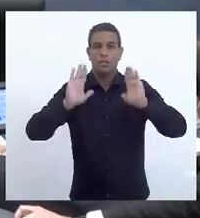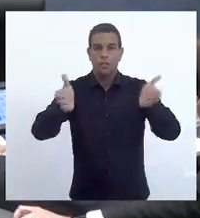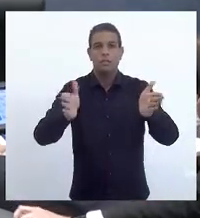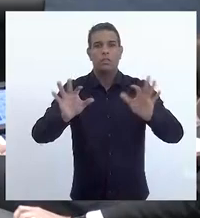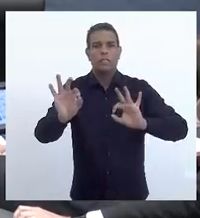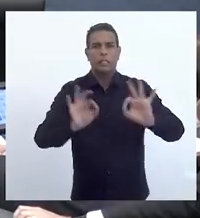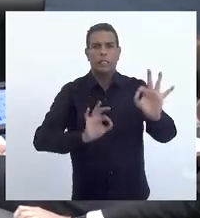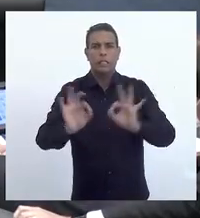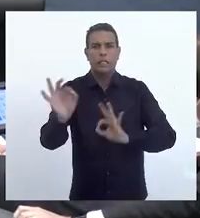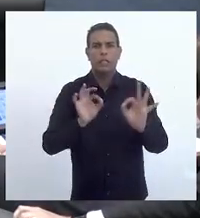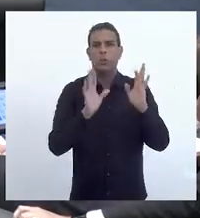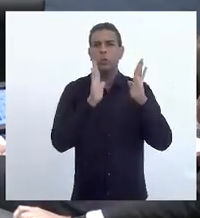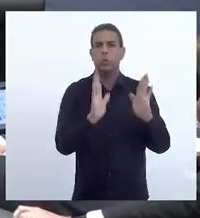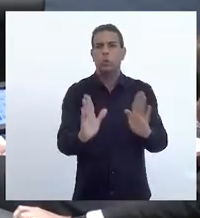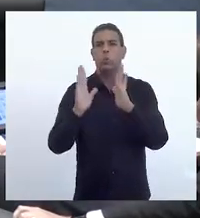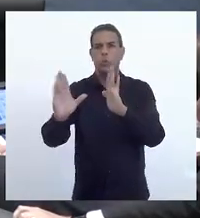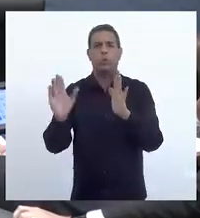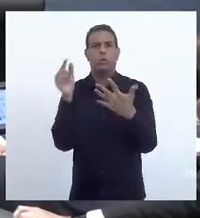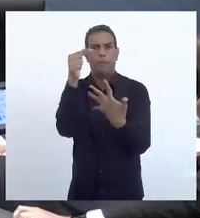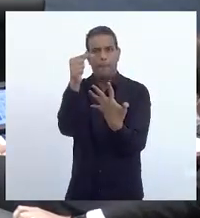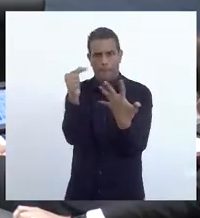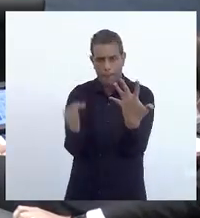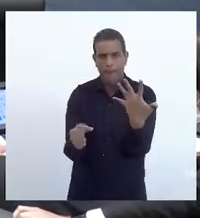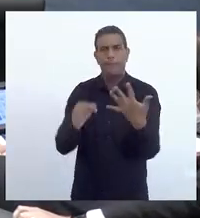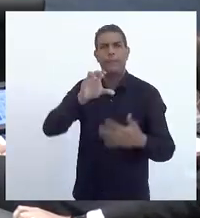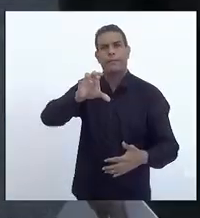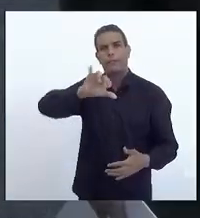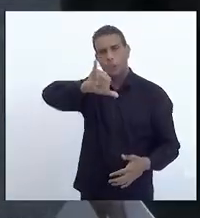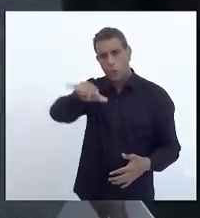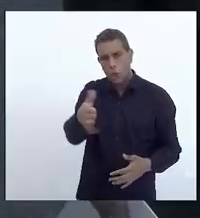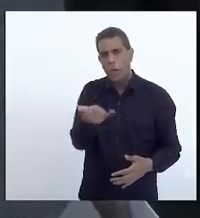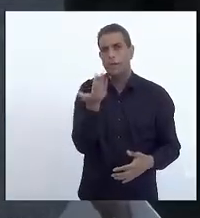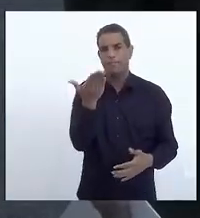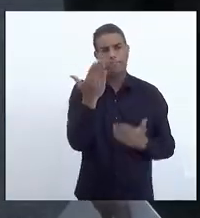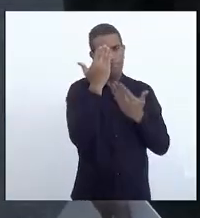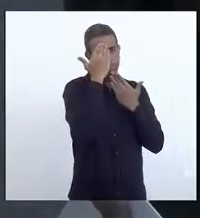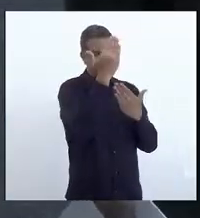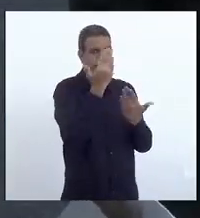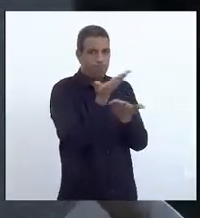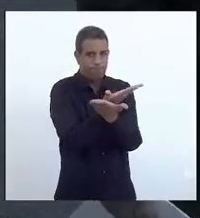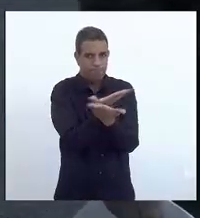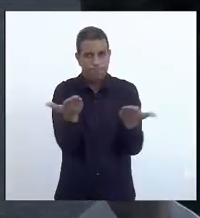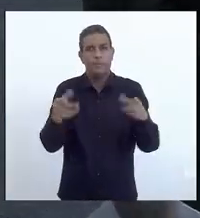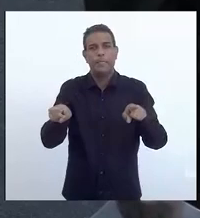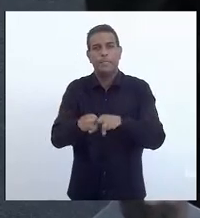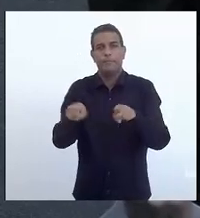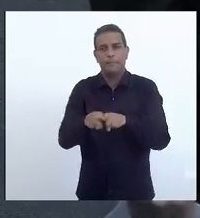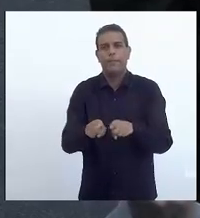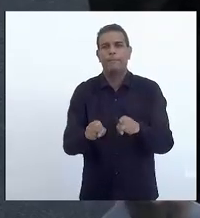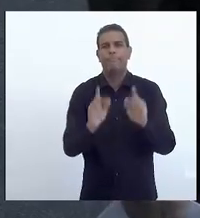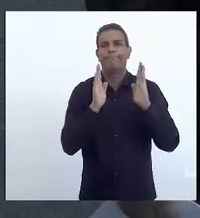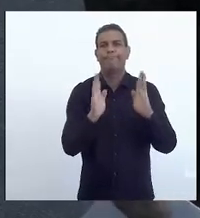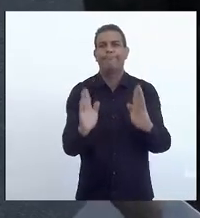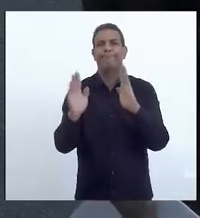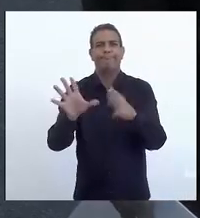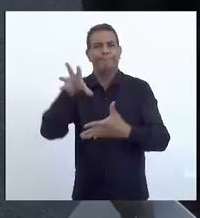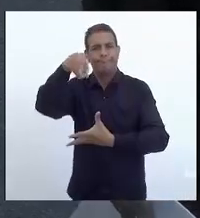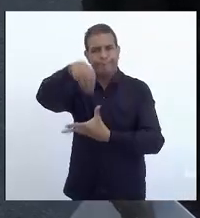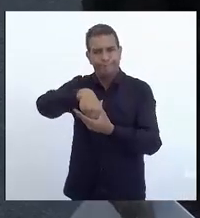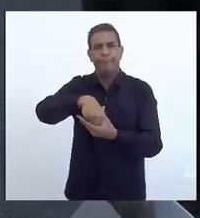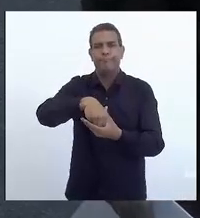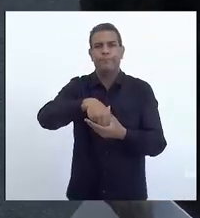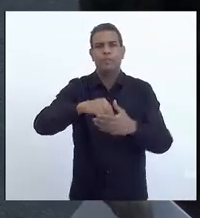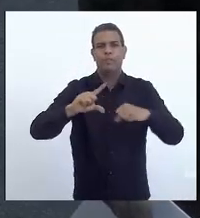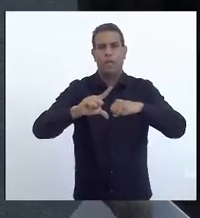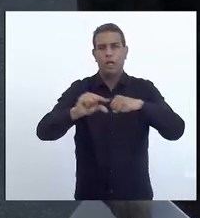ajustar o texto em consonância com a CCJ. Agradecendo de novo a CCJ pelo parecer, mas no artigo